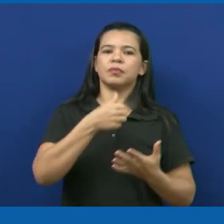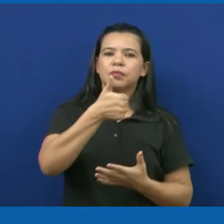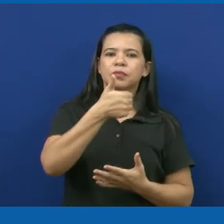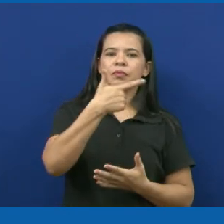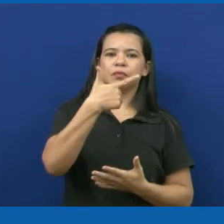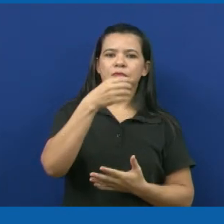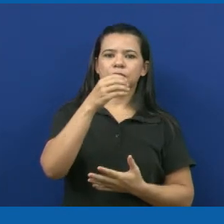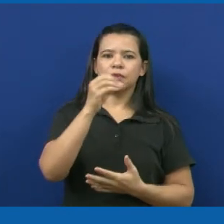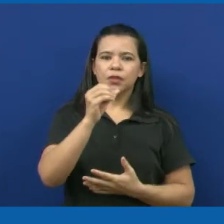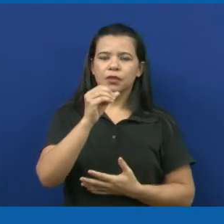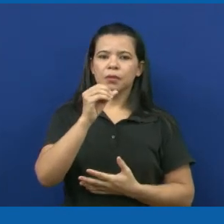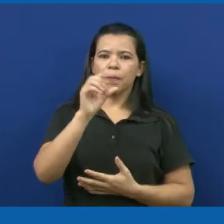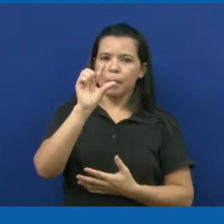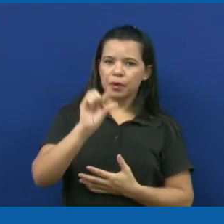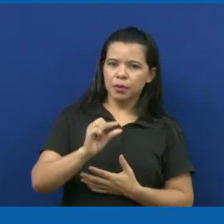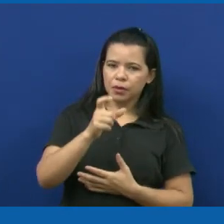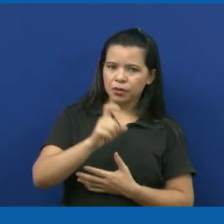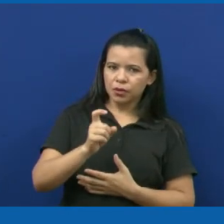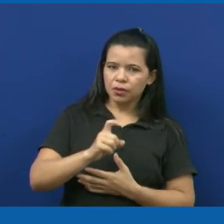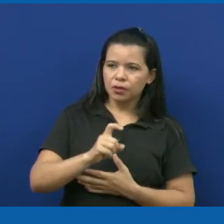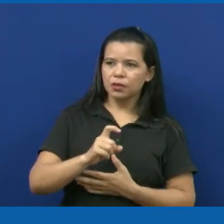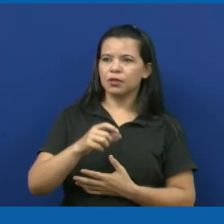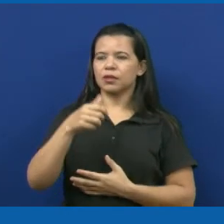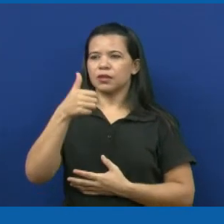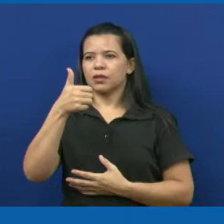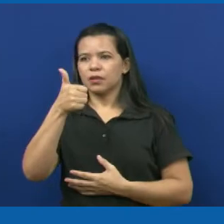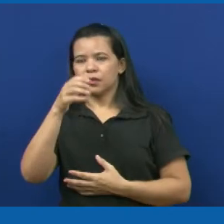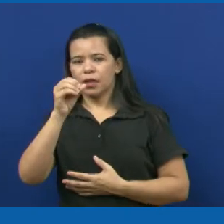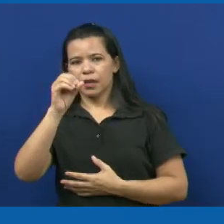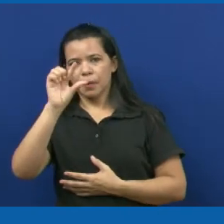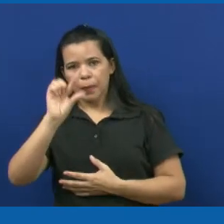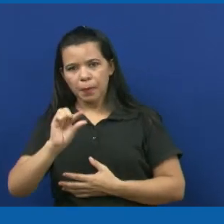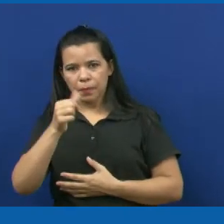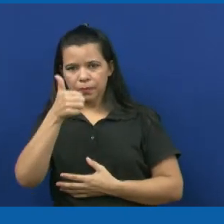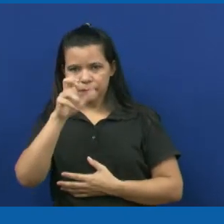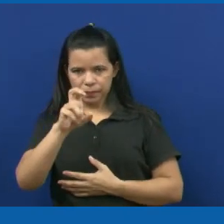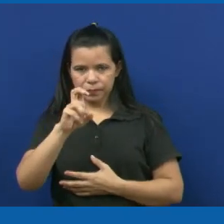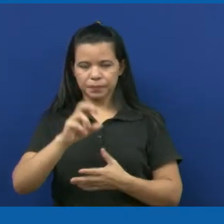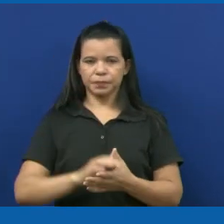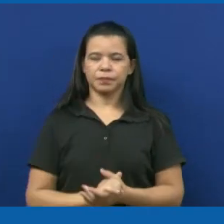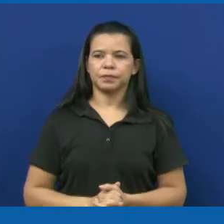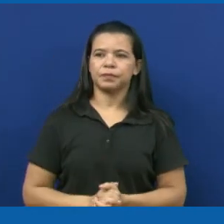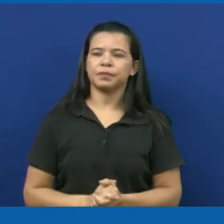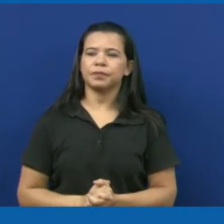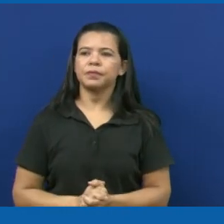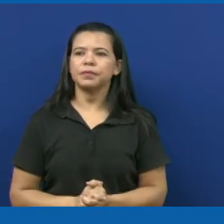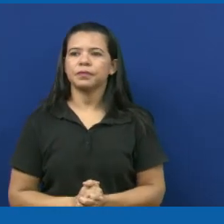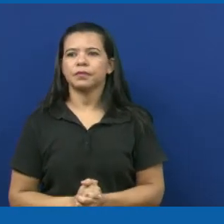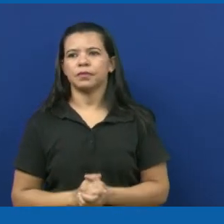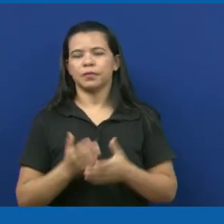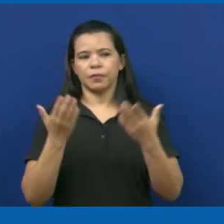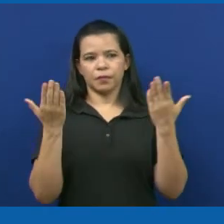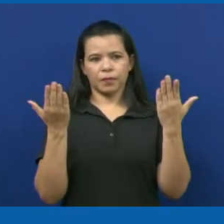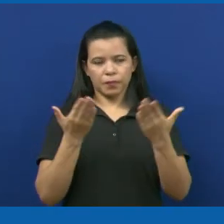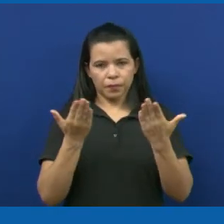10 é menor que 15, então elas estão decrescendo junto agora, elas estão decrescendo juntas. Com isso eu posso agora aplicar a regra